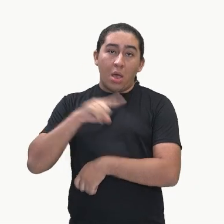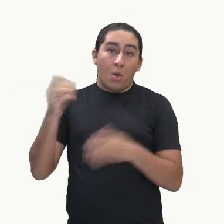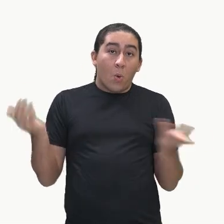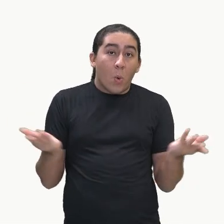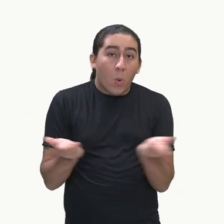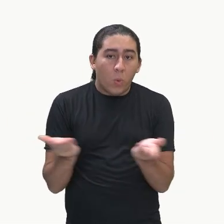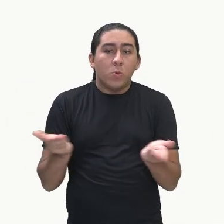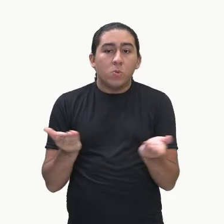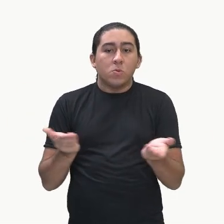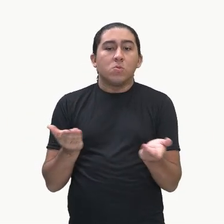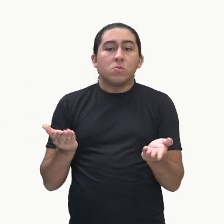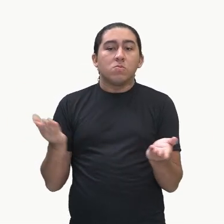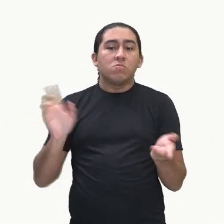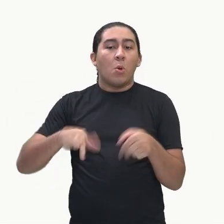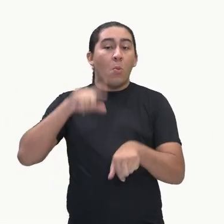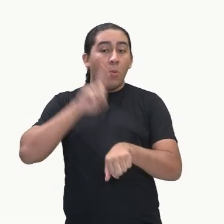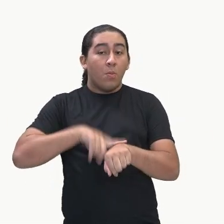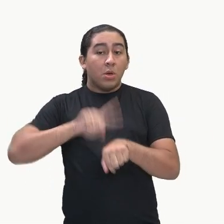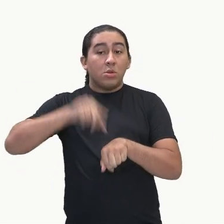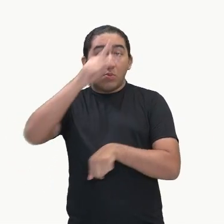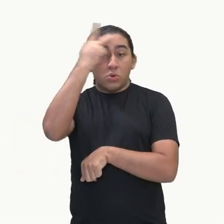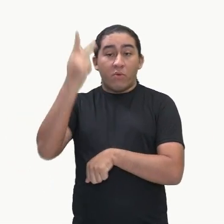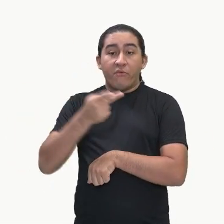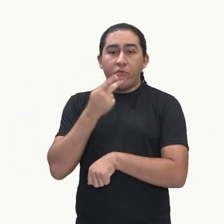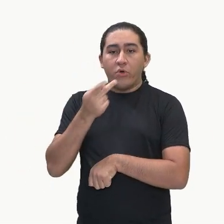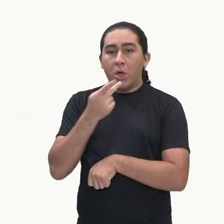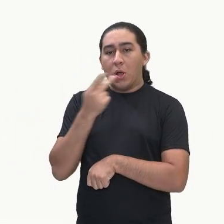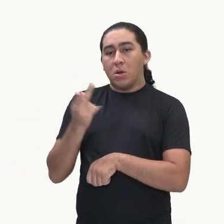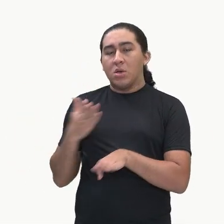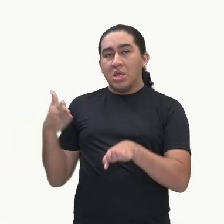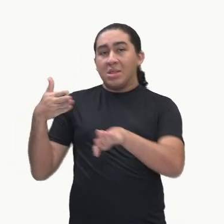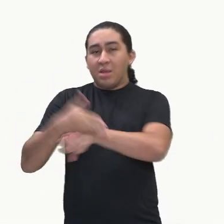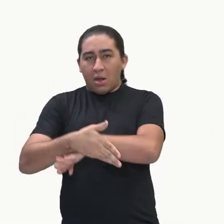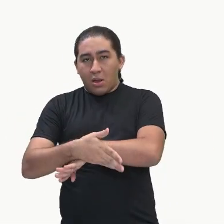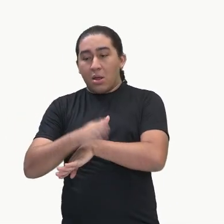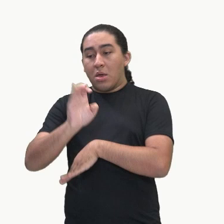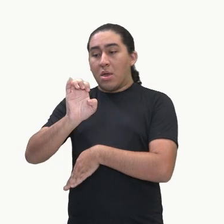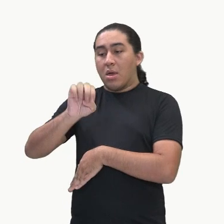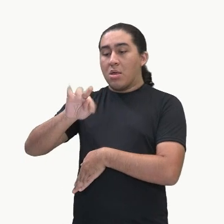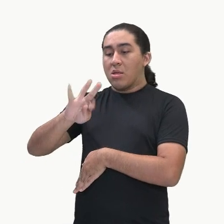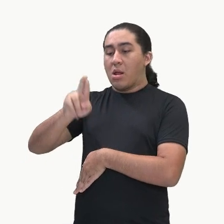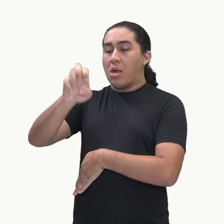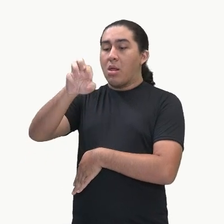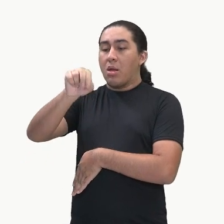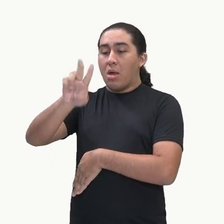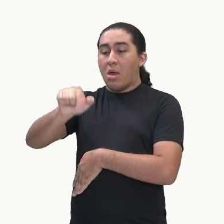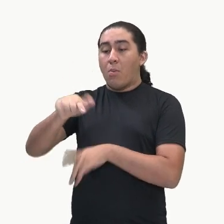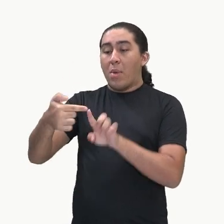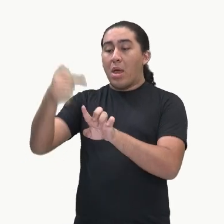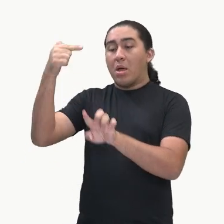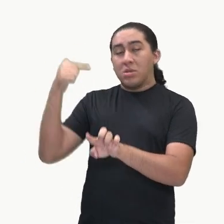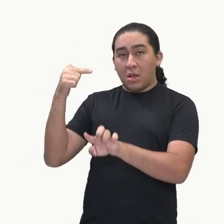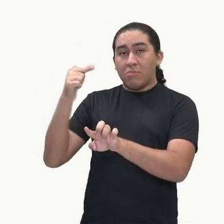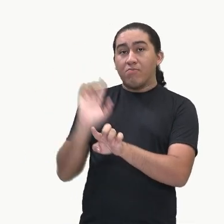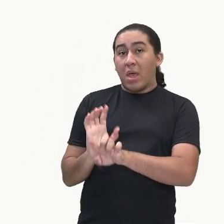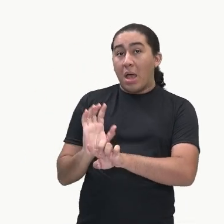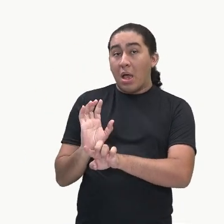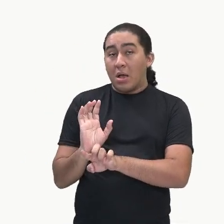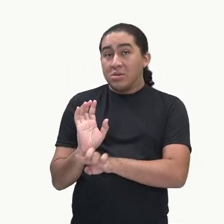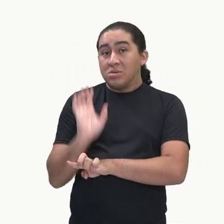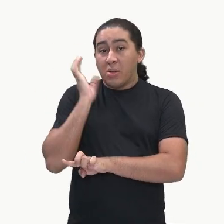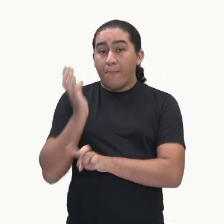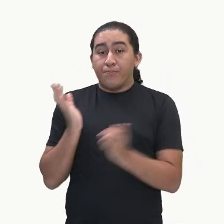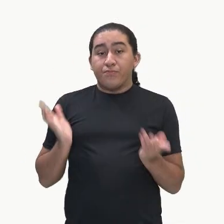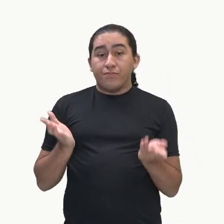presente, no momento da fala, quando entrar é uma ação passada. Ele vai concluir aqui,